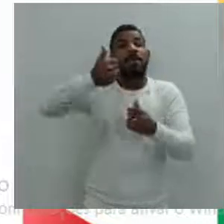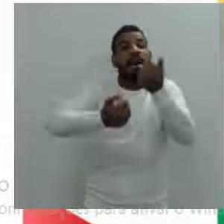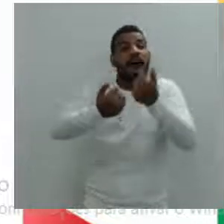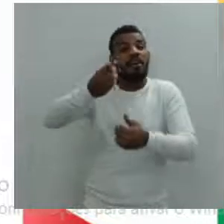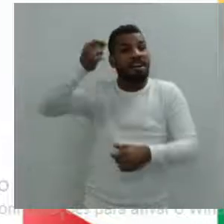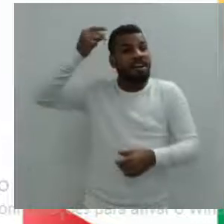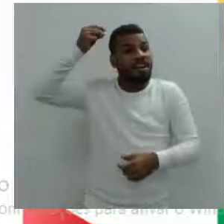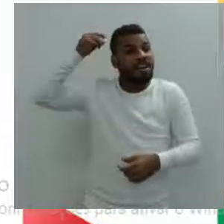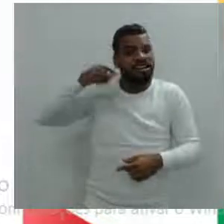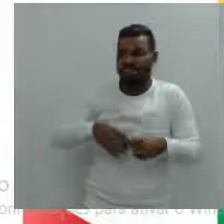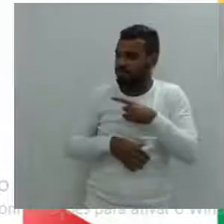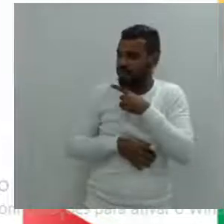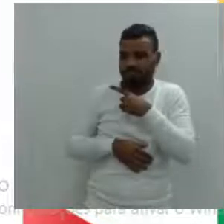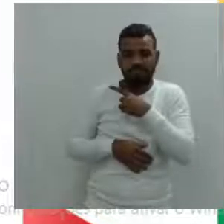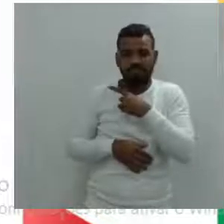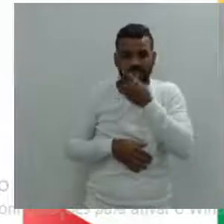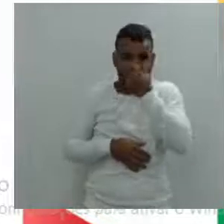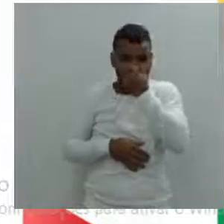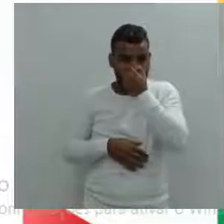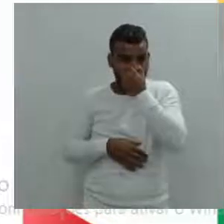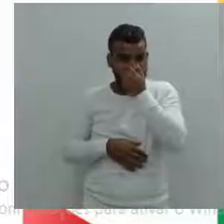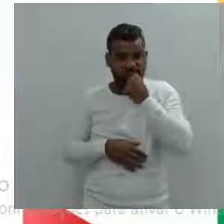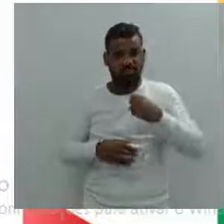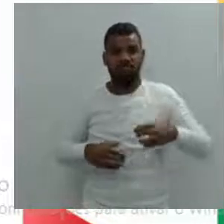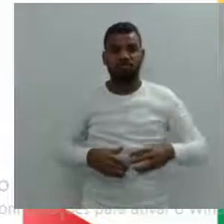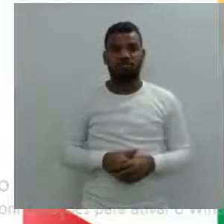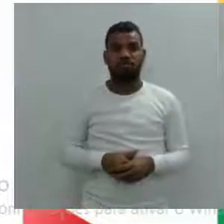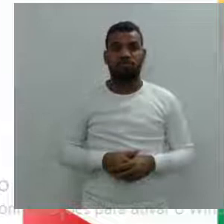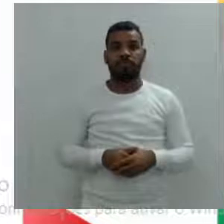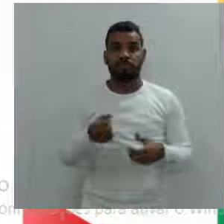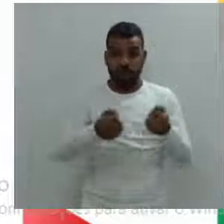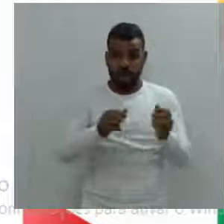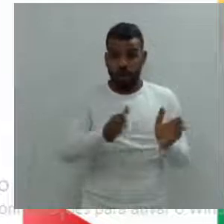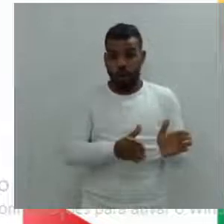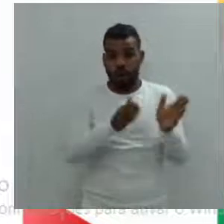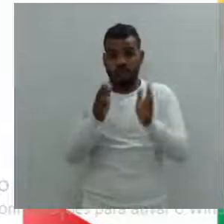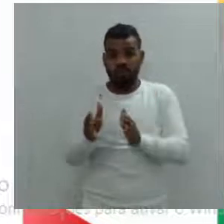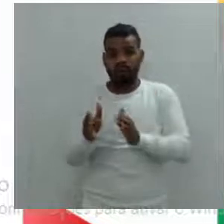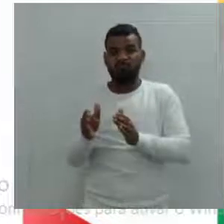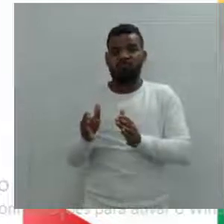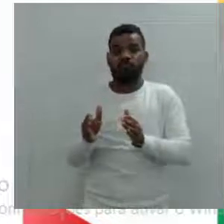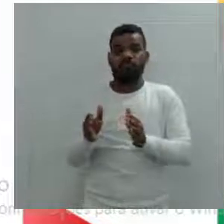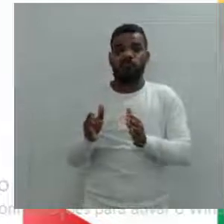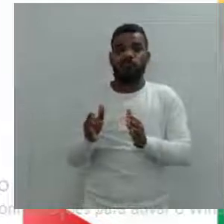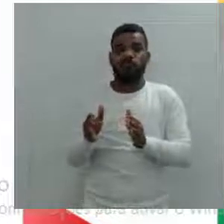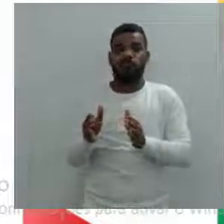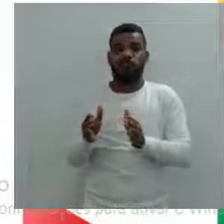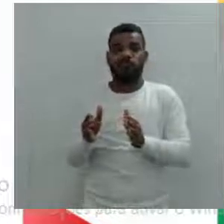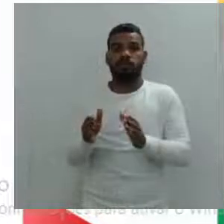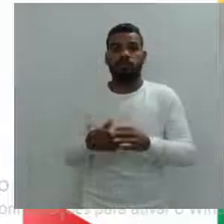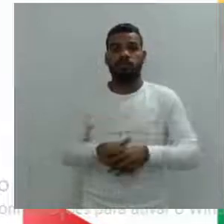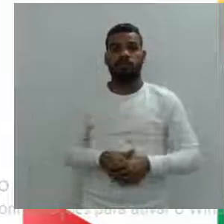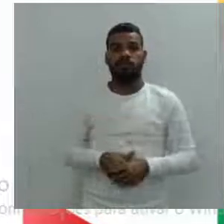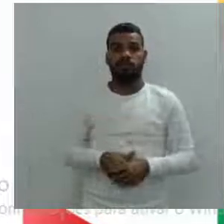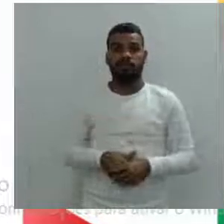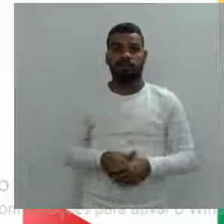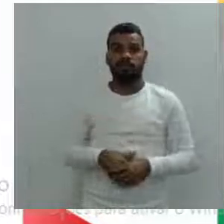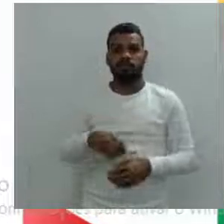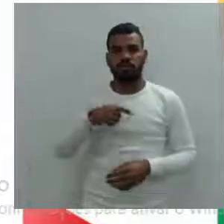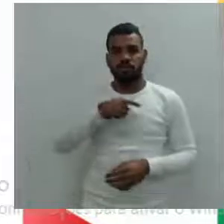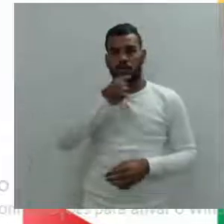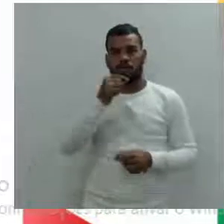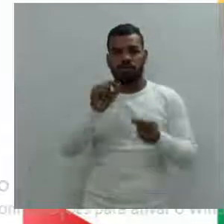primeira carro do mundo. E ali do lado do carrinho, nós teremos o mestre que